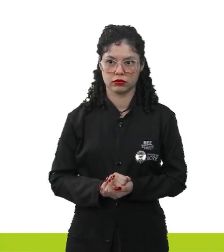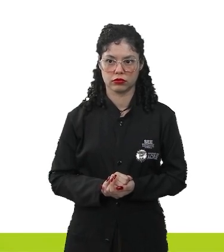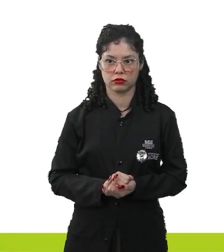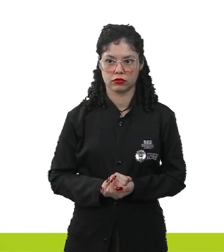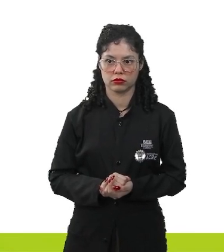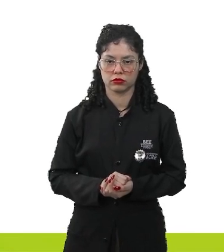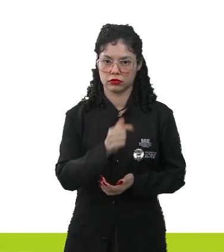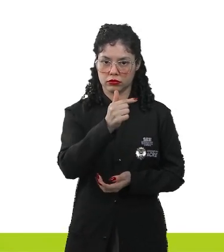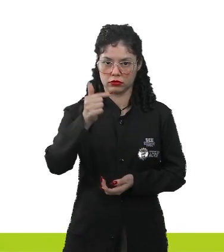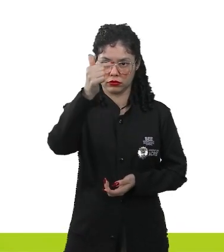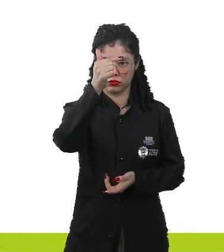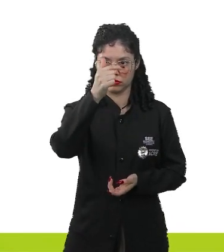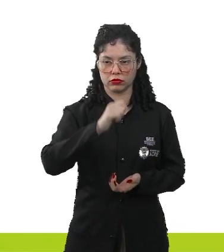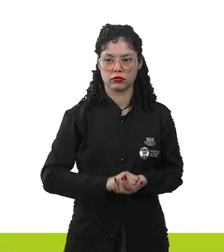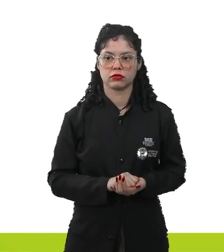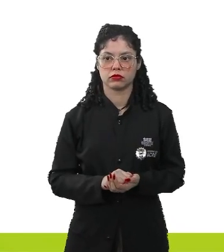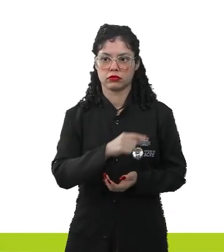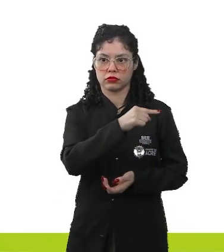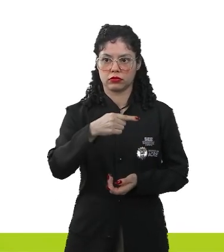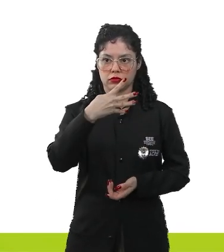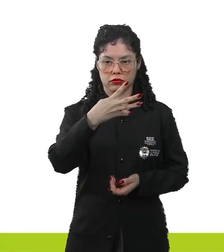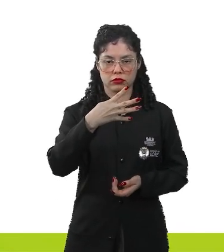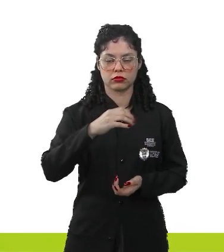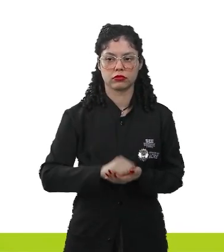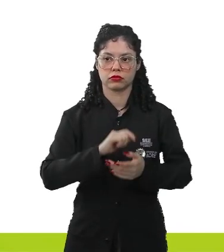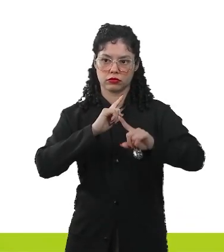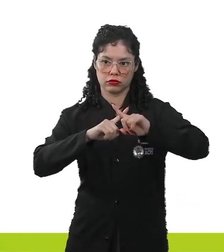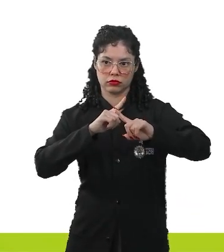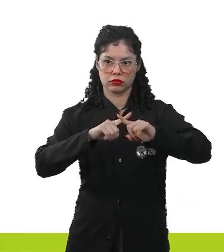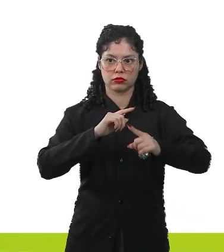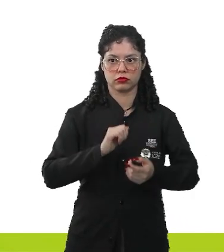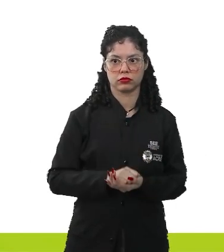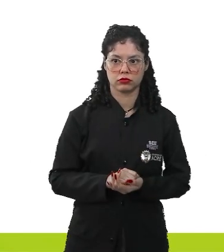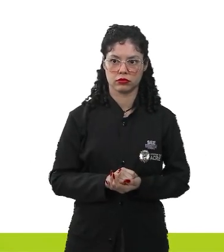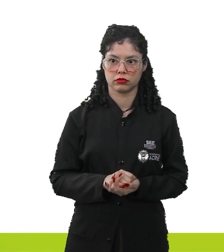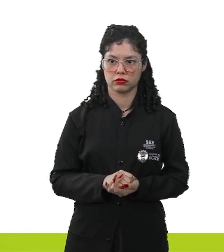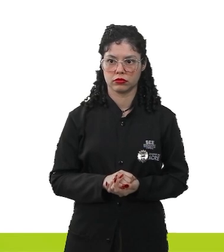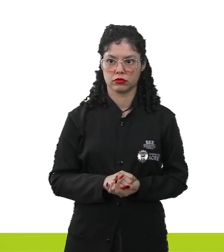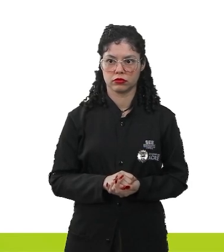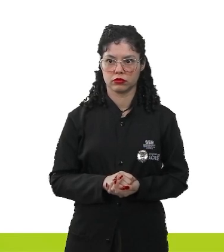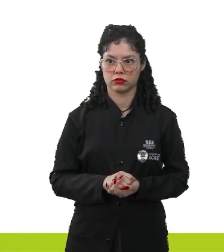ao quadrado menos 4 vezes